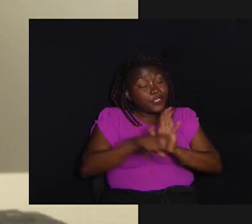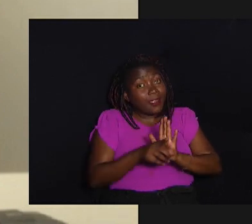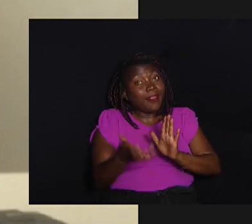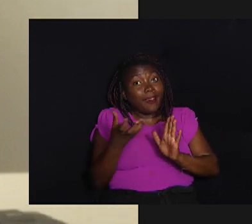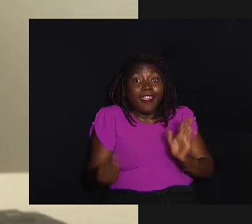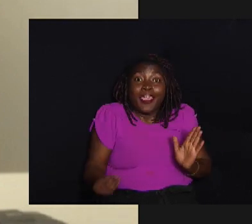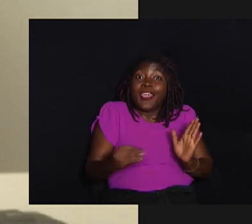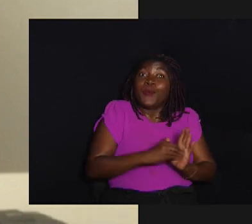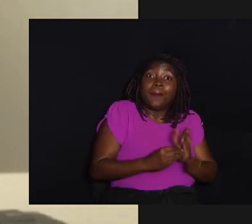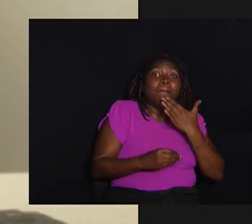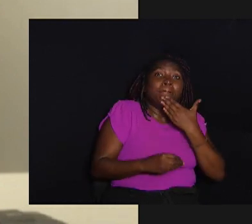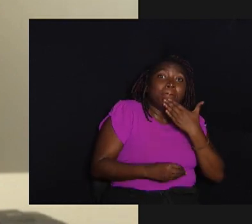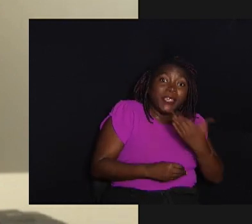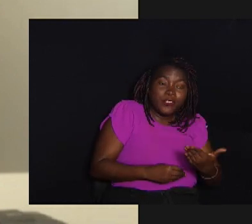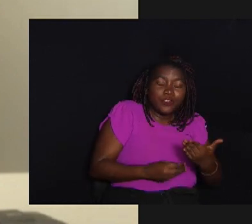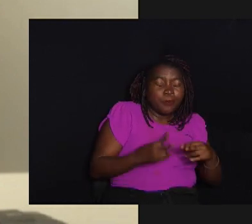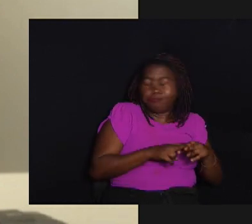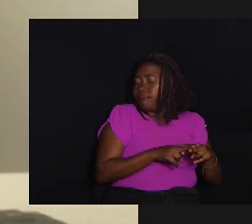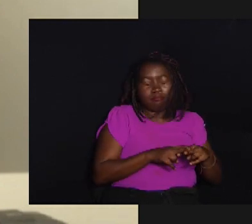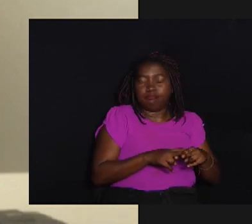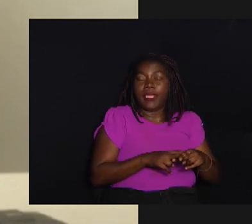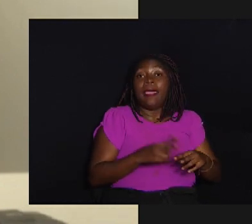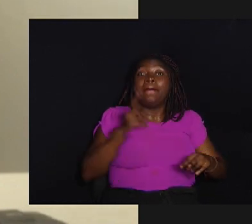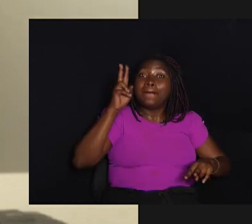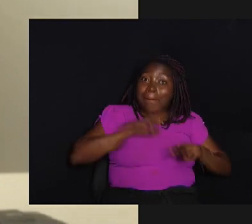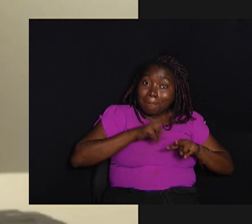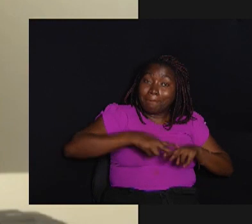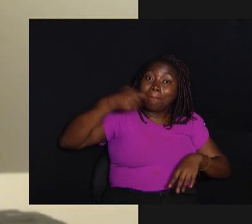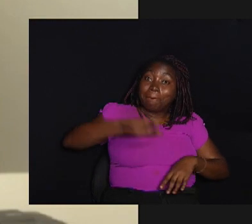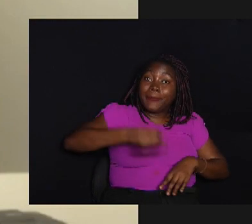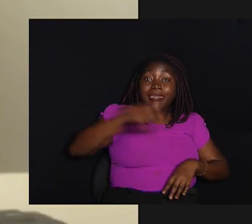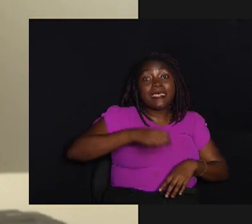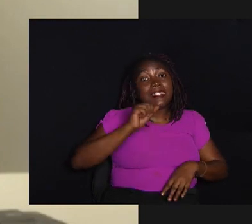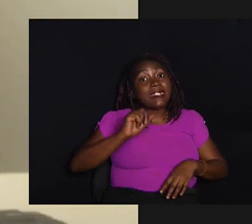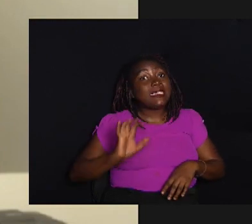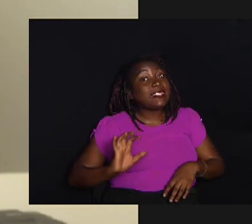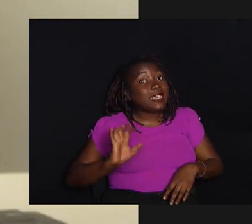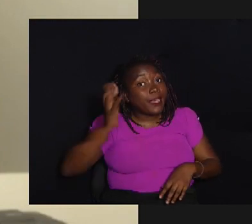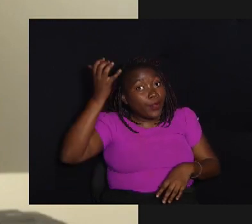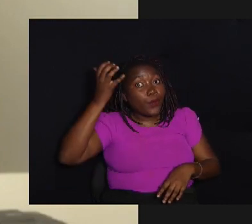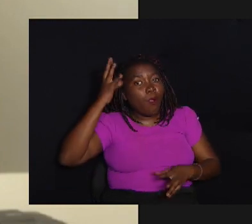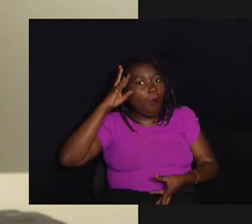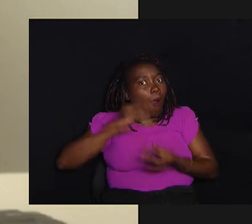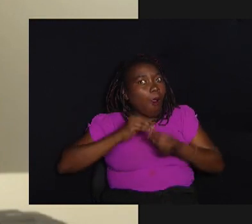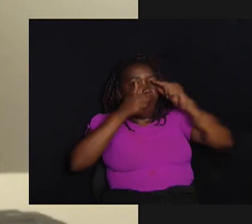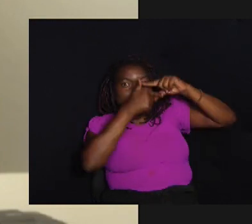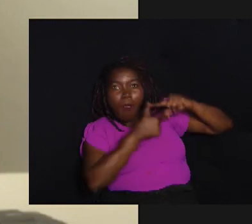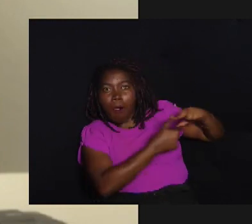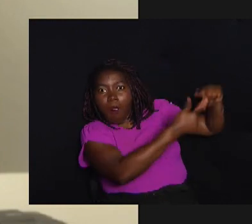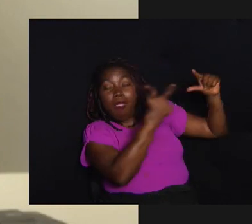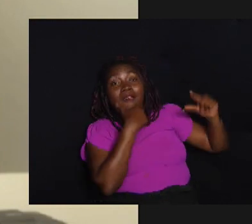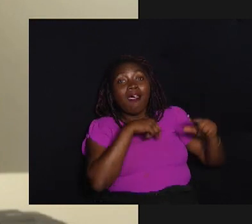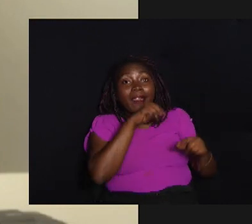de prisão, a prisão, né, a pena de prisão, em casos de constatar alienação parental. E